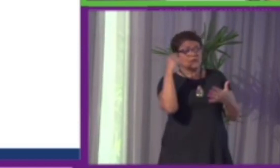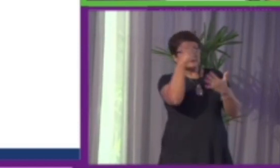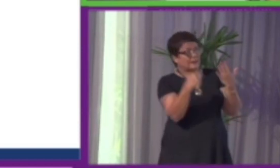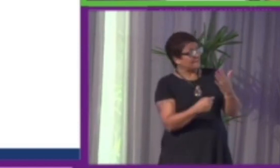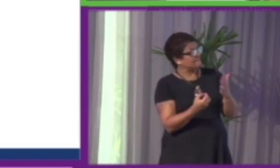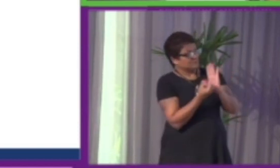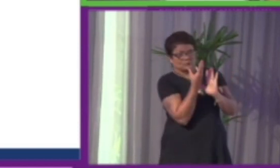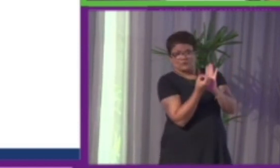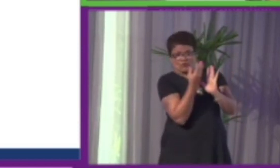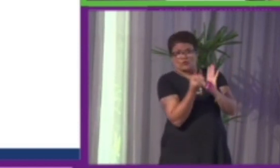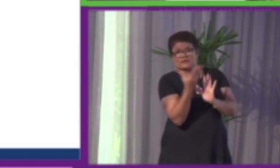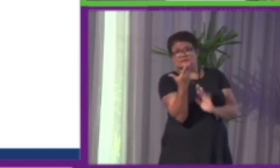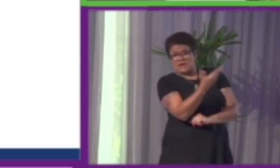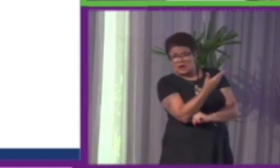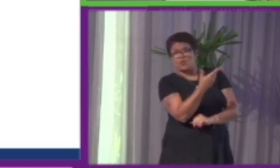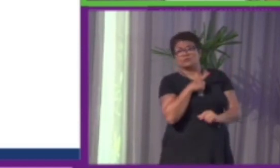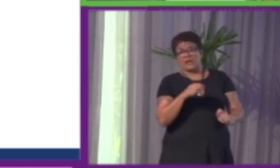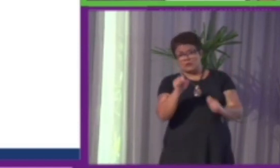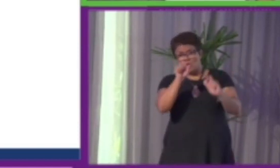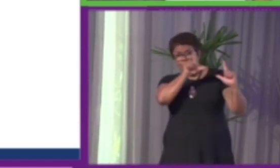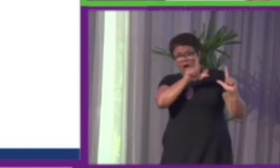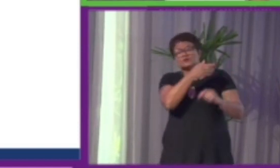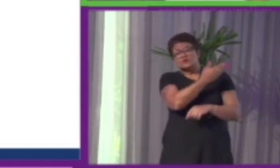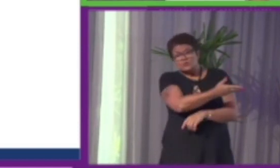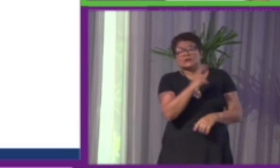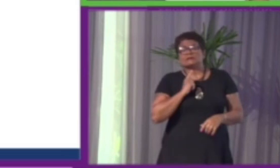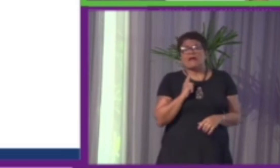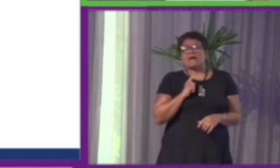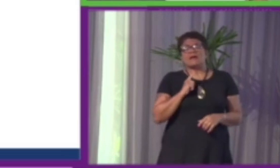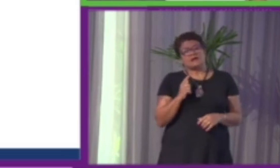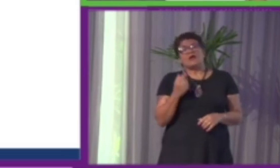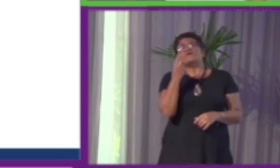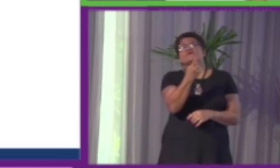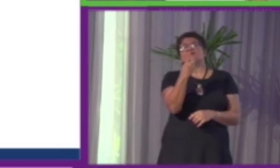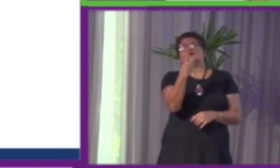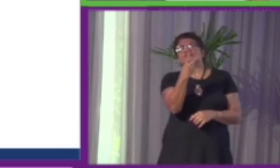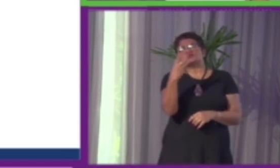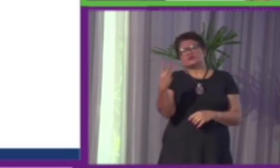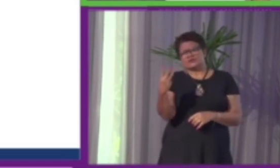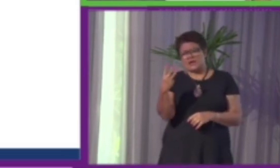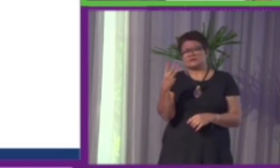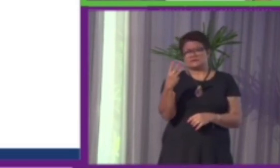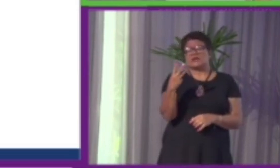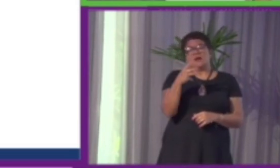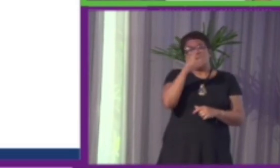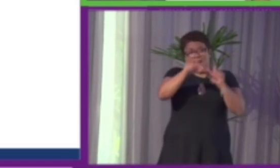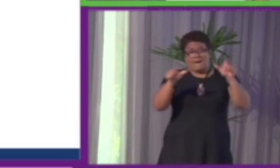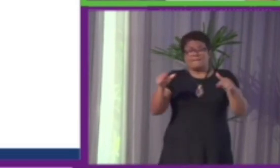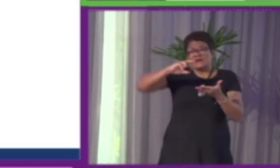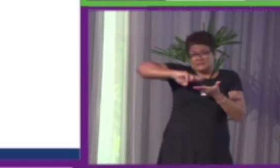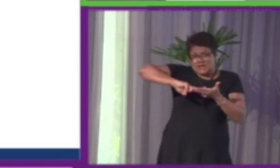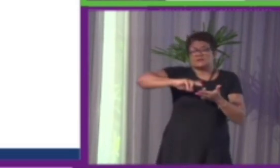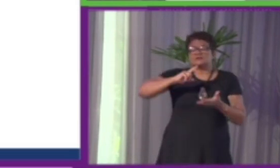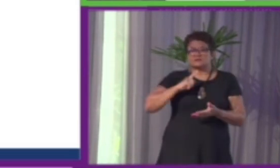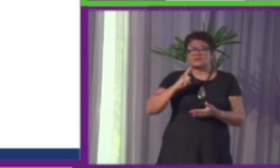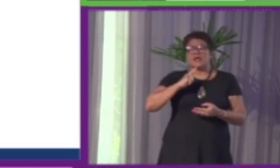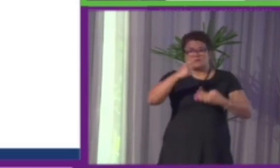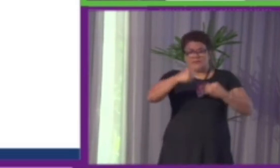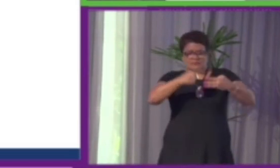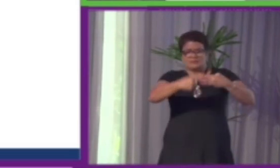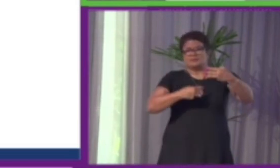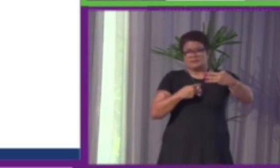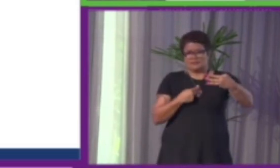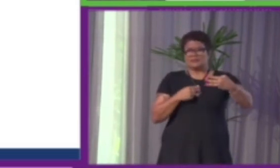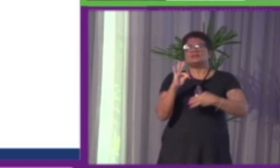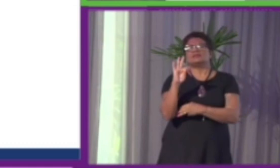centro, publicando aí os primeiros 23 pacientes em uso de terapia tripla no Brasil. Então, pode parecer pouco, mas